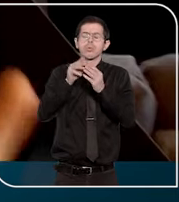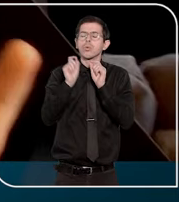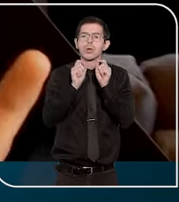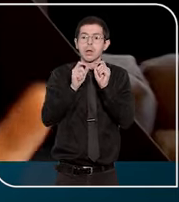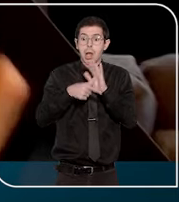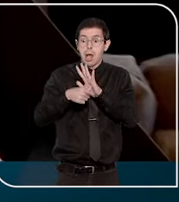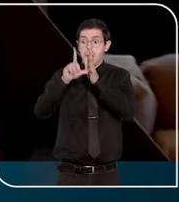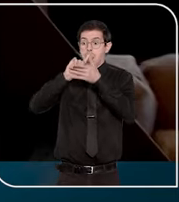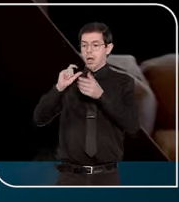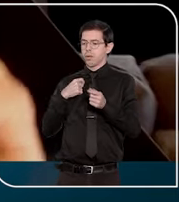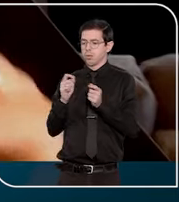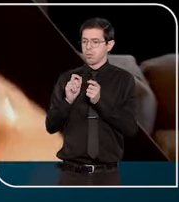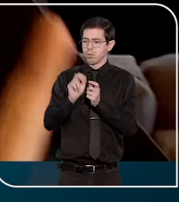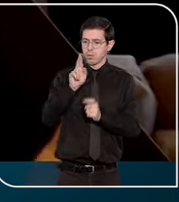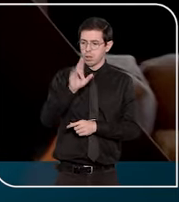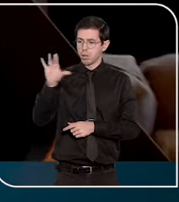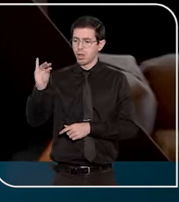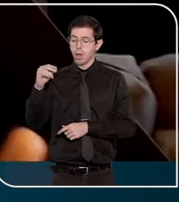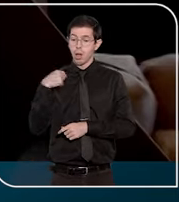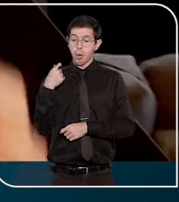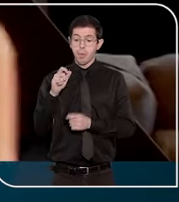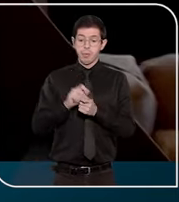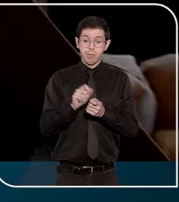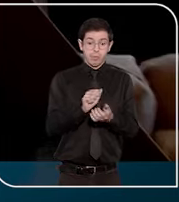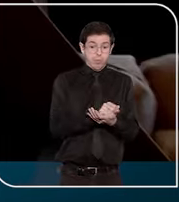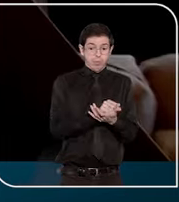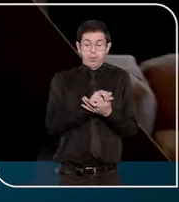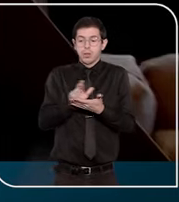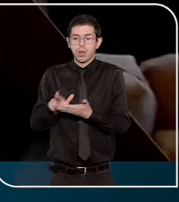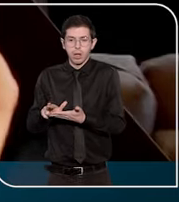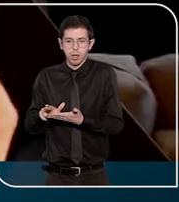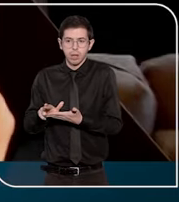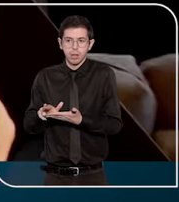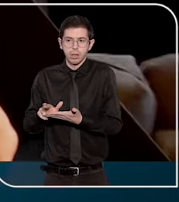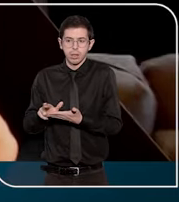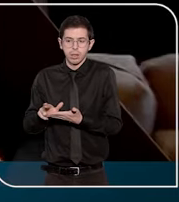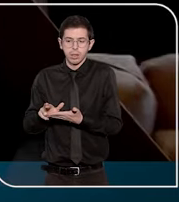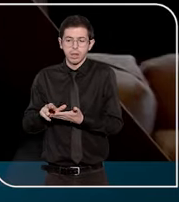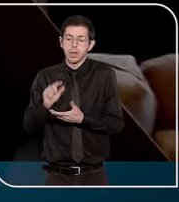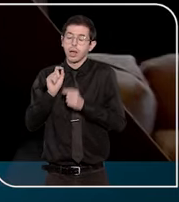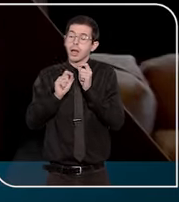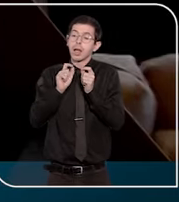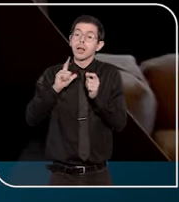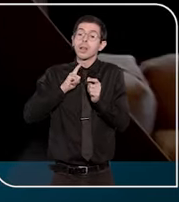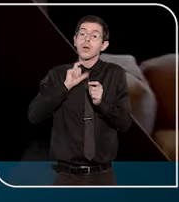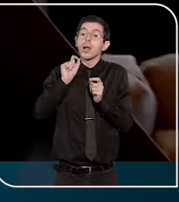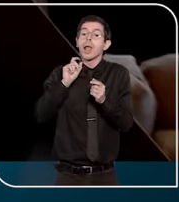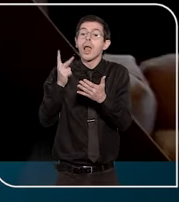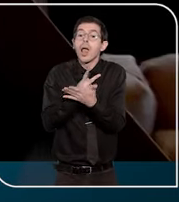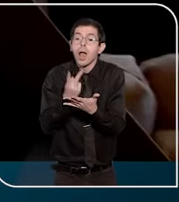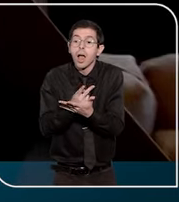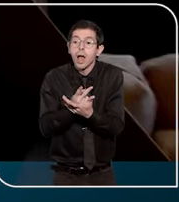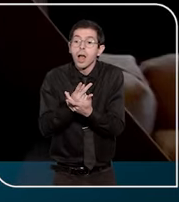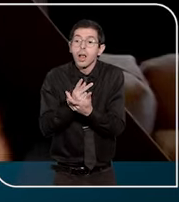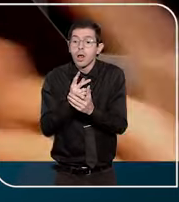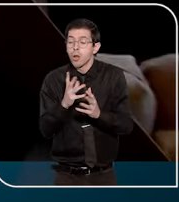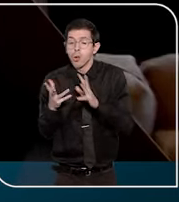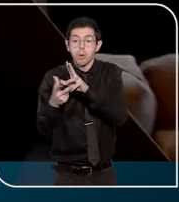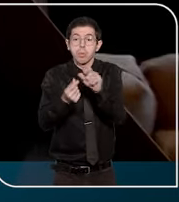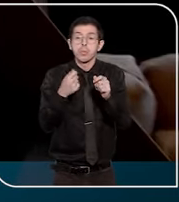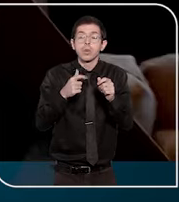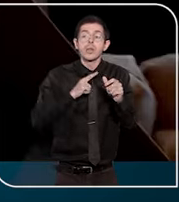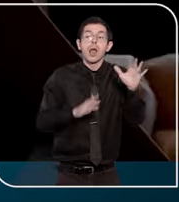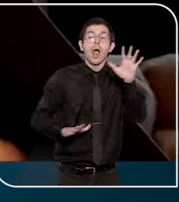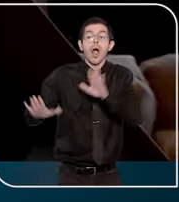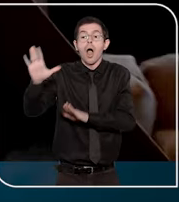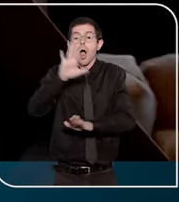o recurso extraordinário, eu tenho que agravar. E aí vem uma super pegadinha. Todos têm que tomar muito cuidado na